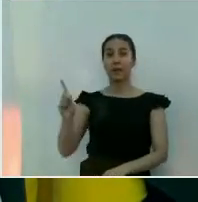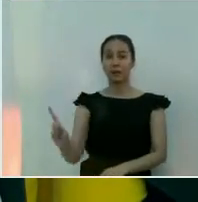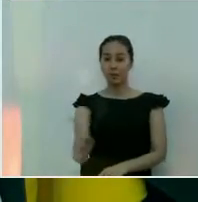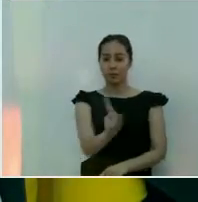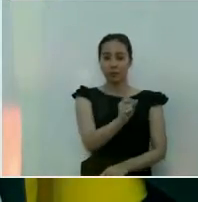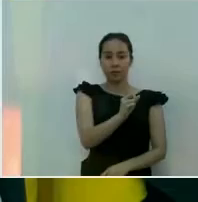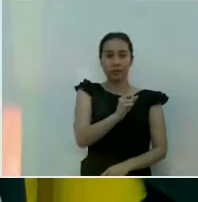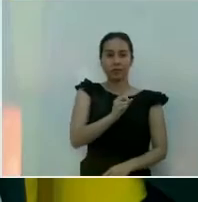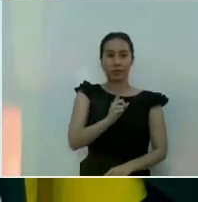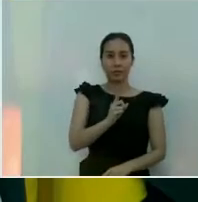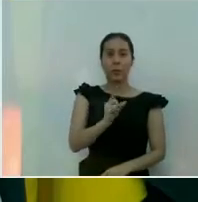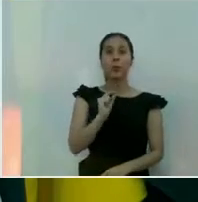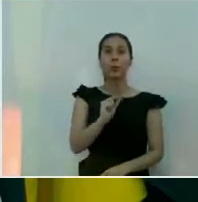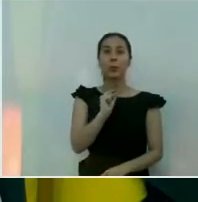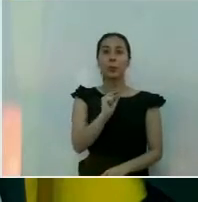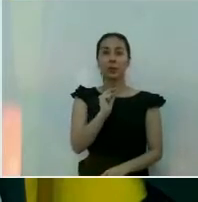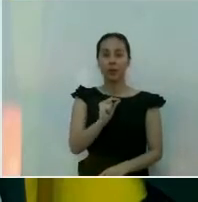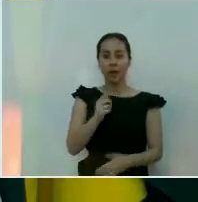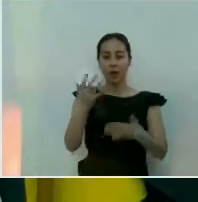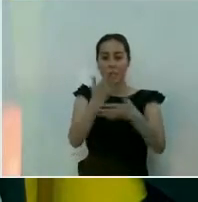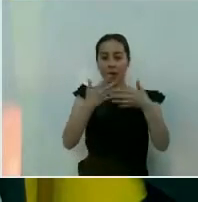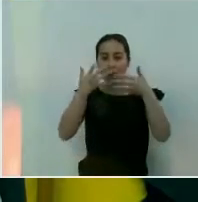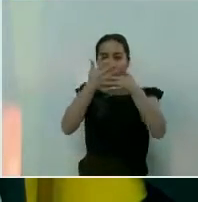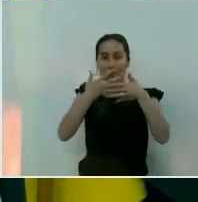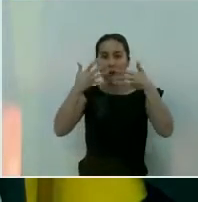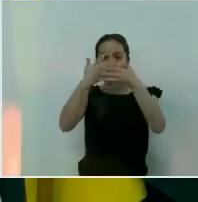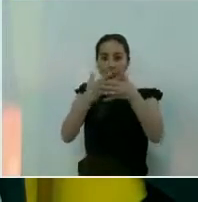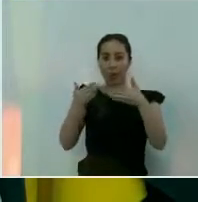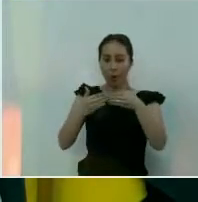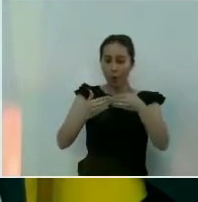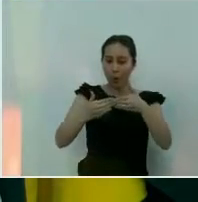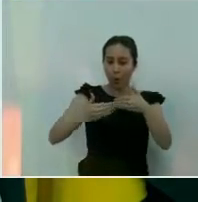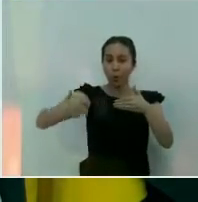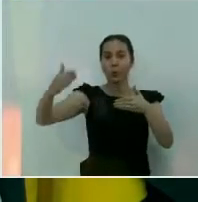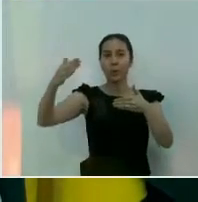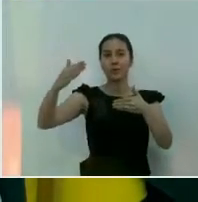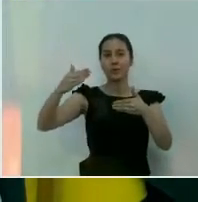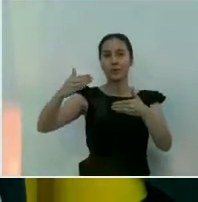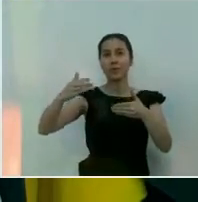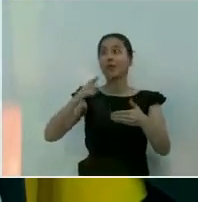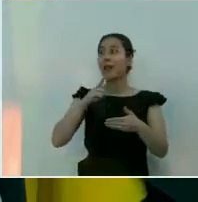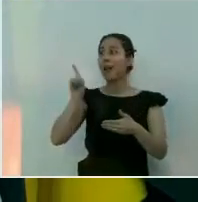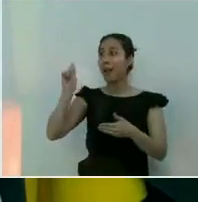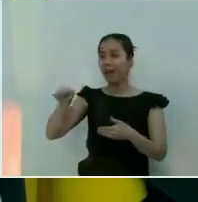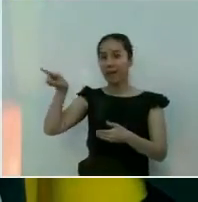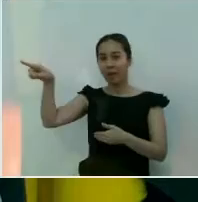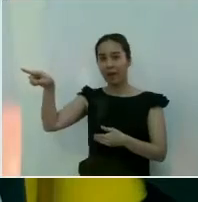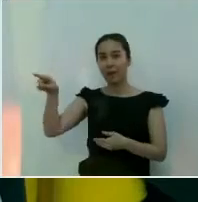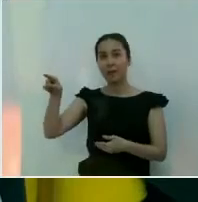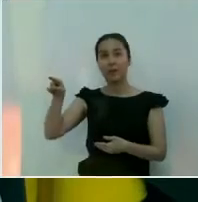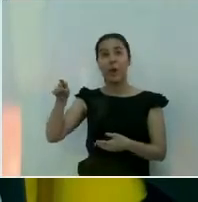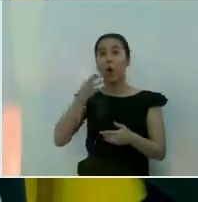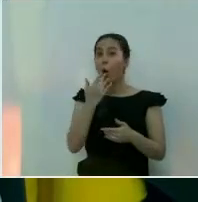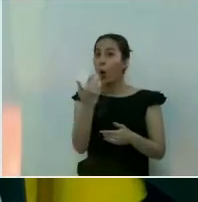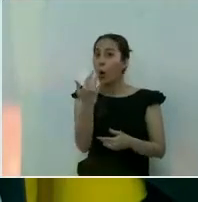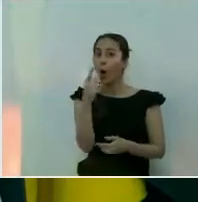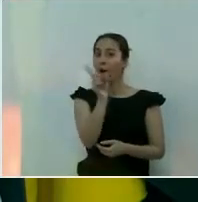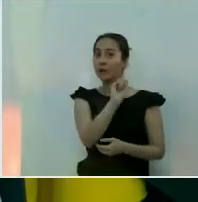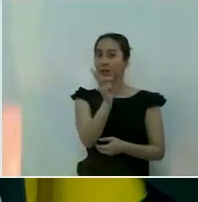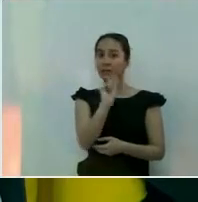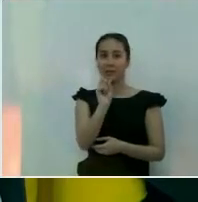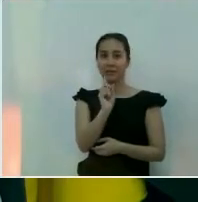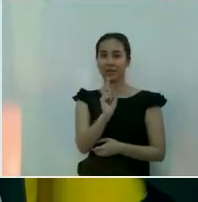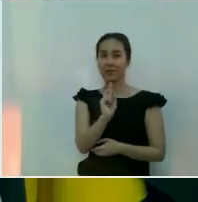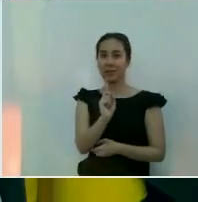venceram em capela é impulso em preto e branco 1958 é impossível não ficar todo